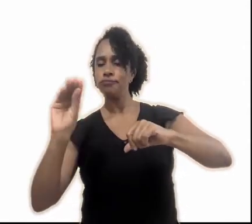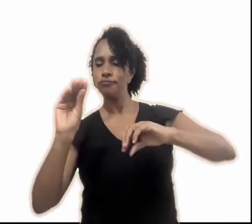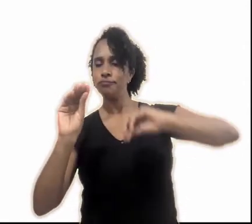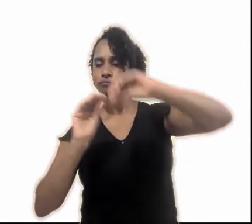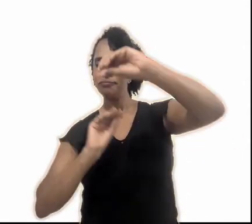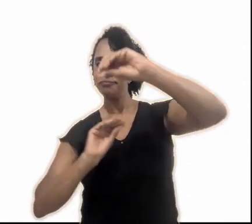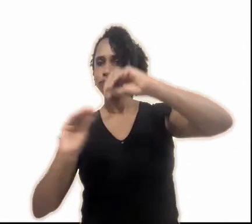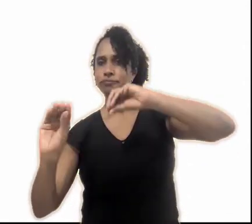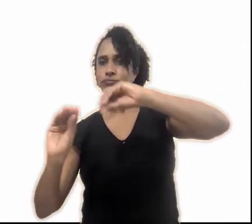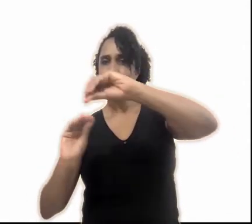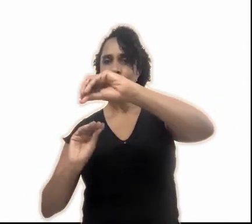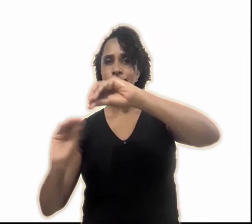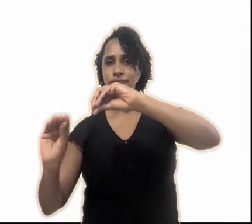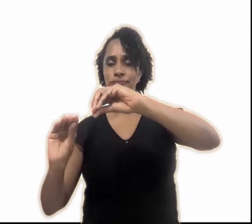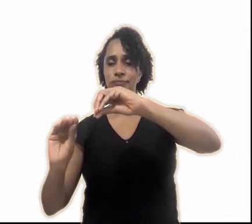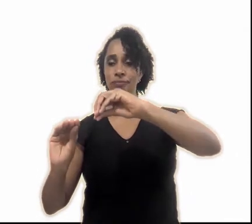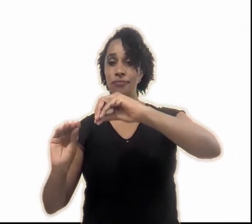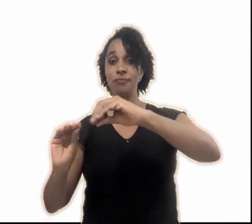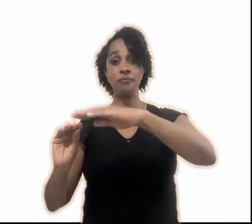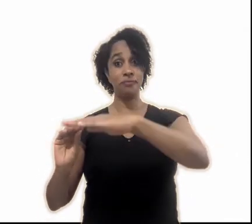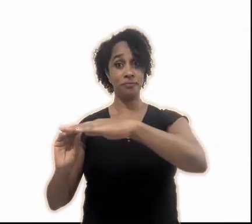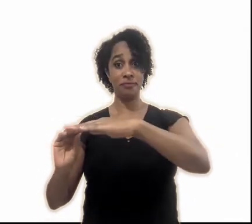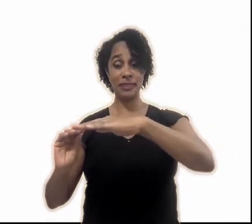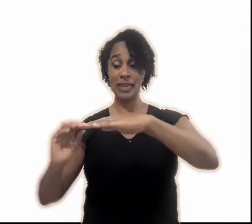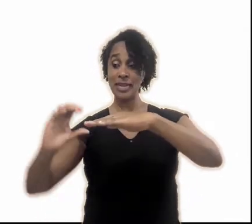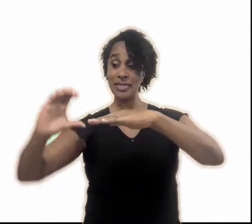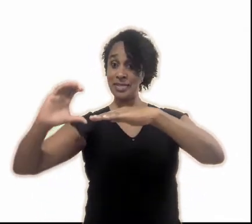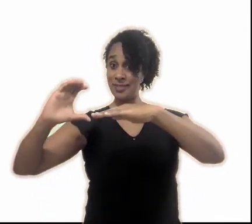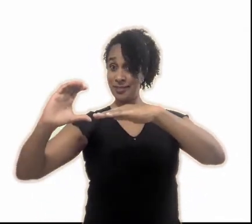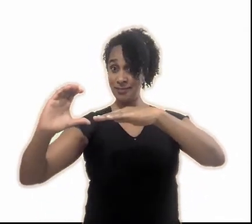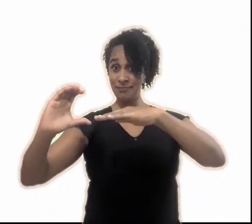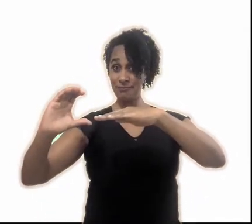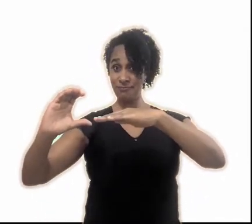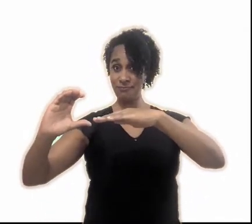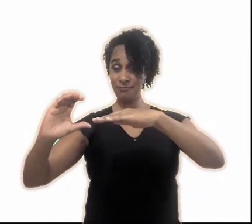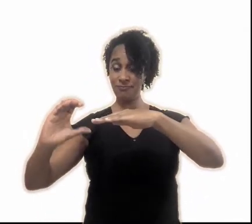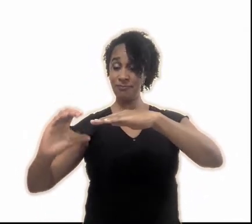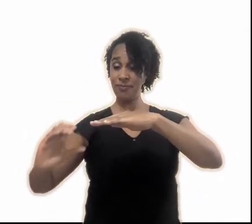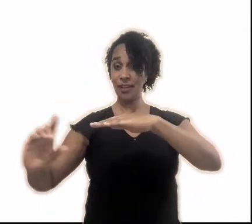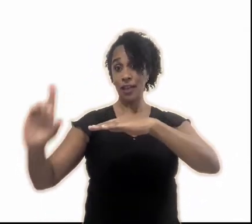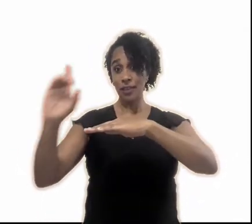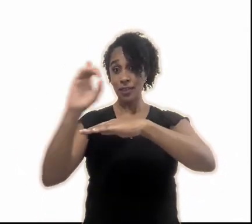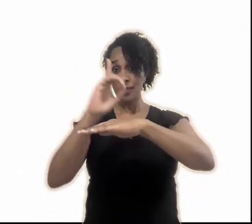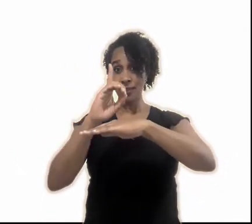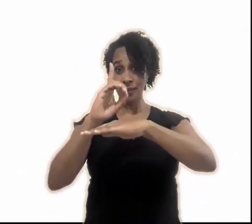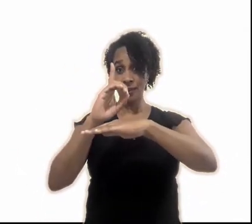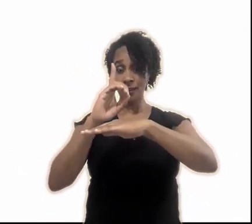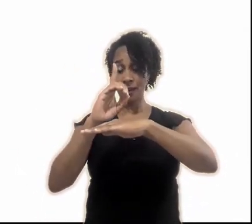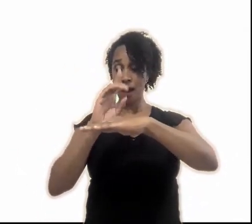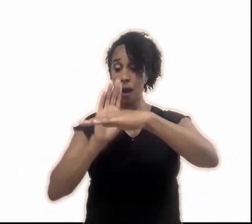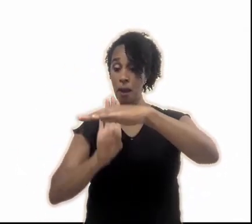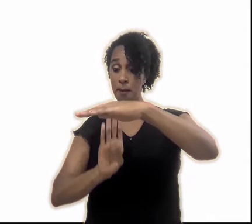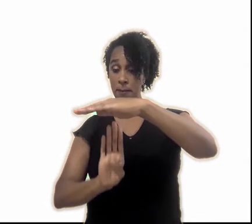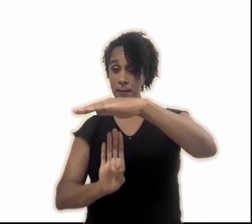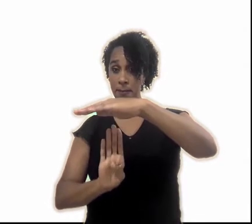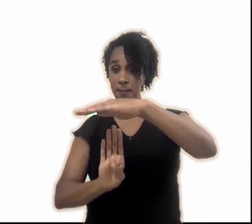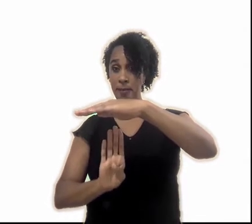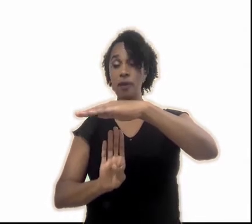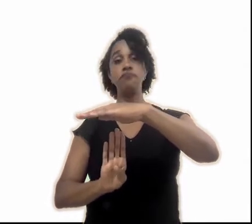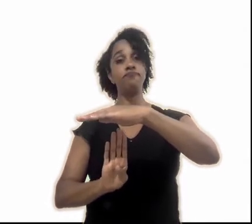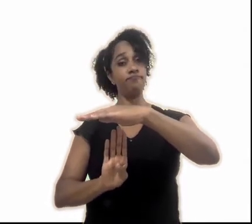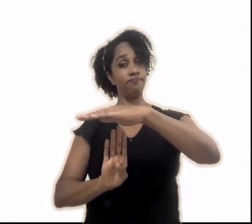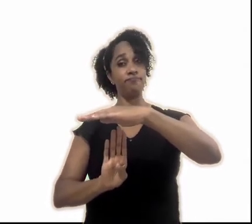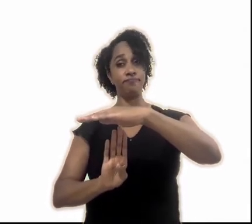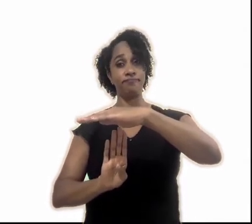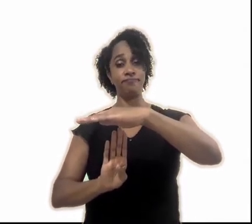aqui será a nossa parte inteira. O nosso resto da divisão será o numerador da parte fracionária. E